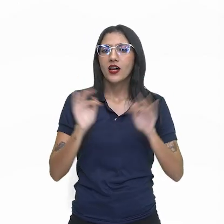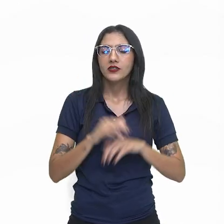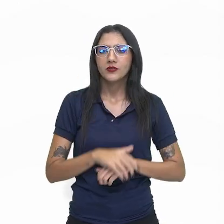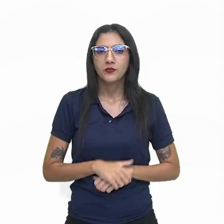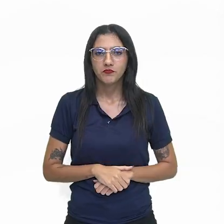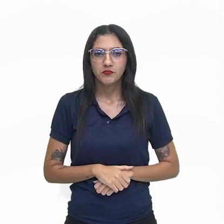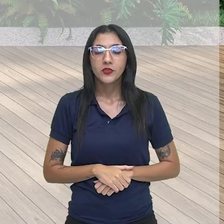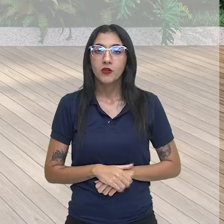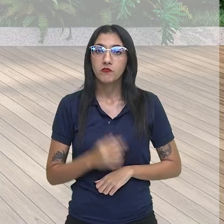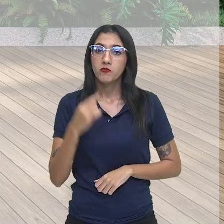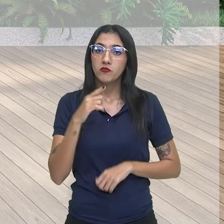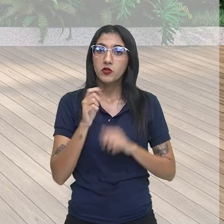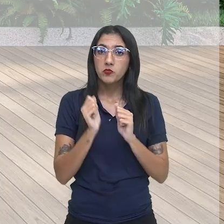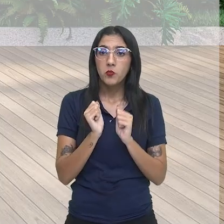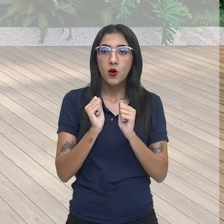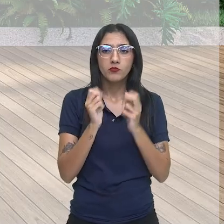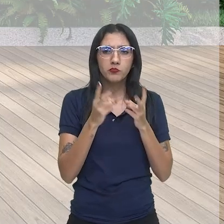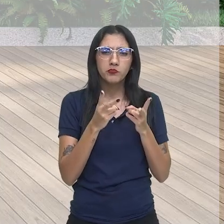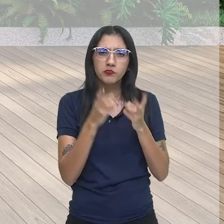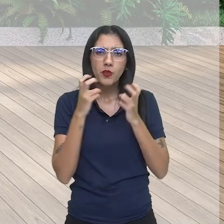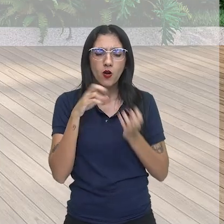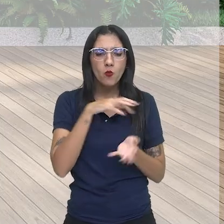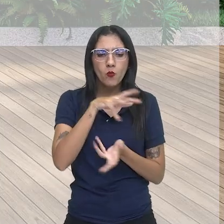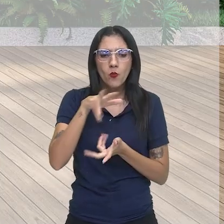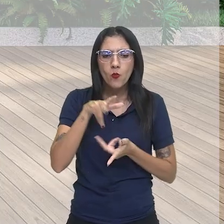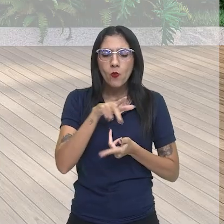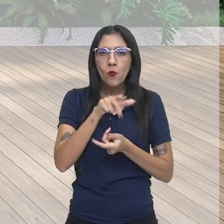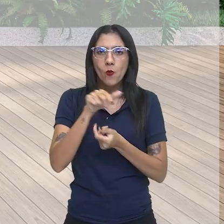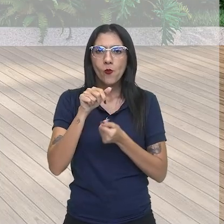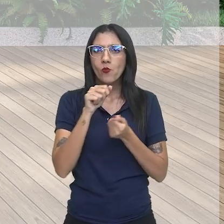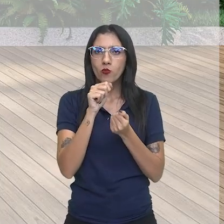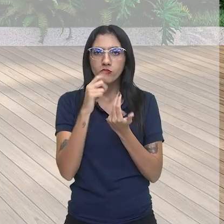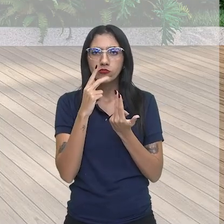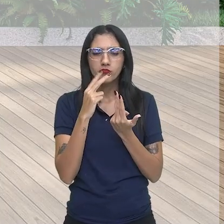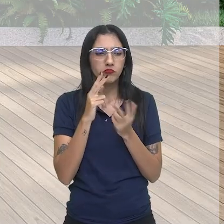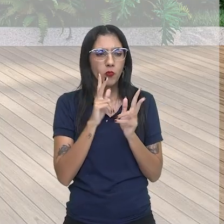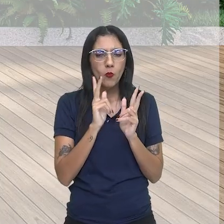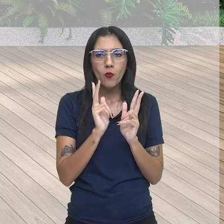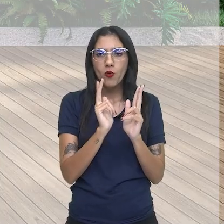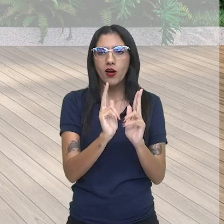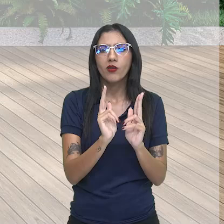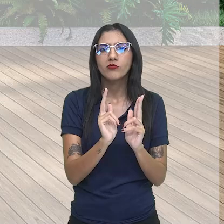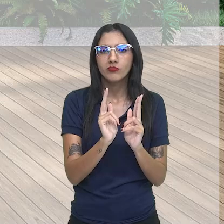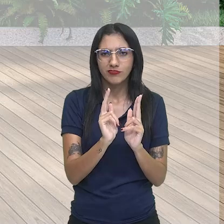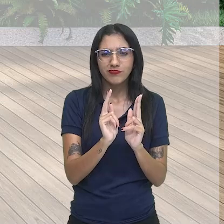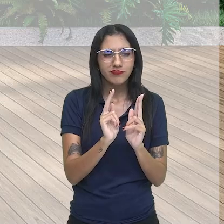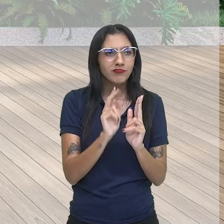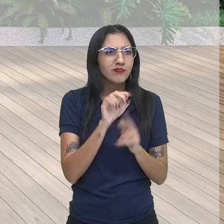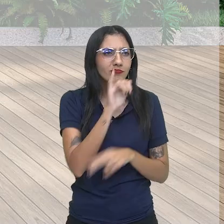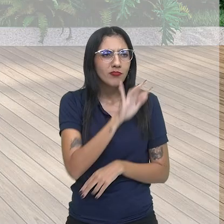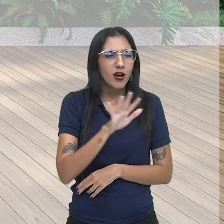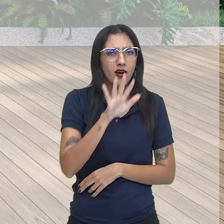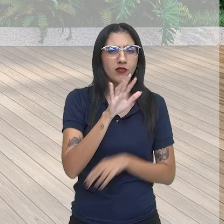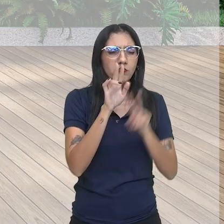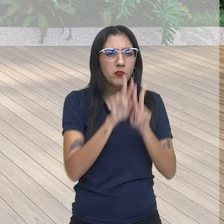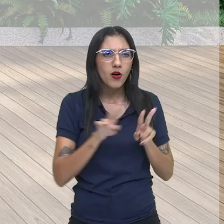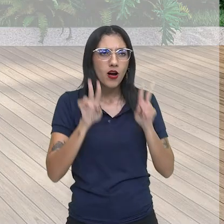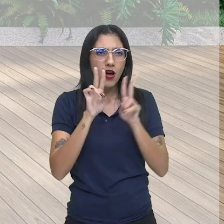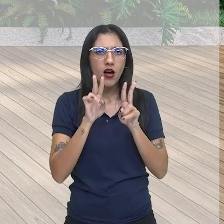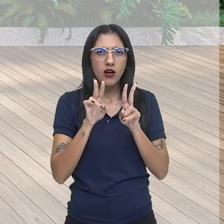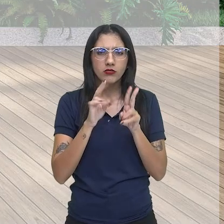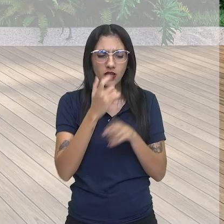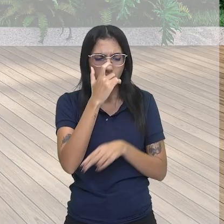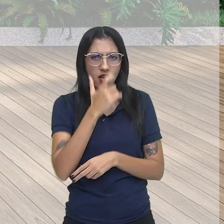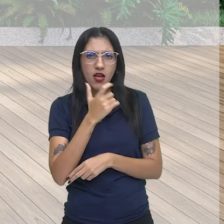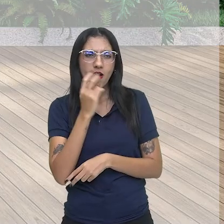pode observar o mundo da mesma janela. Eu posso ver